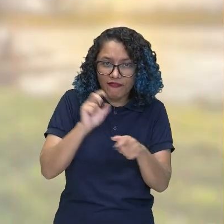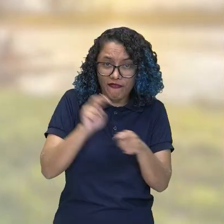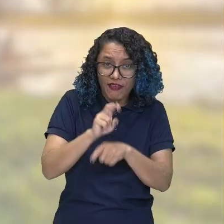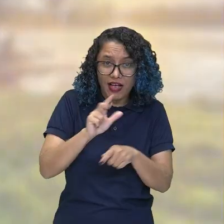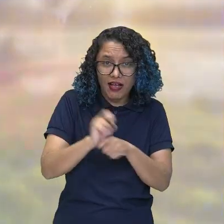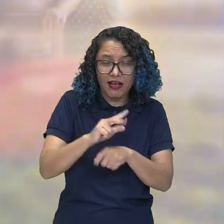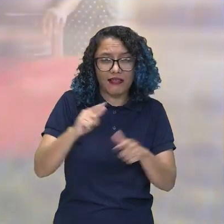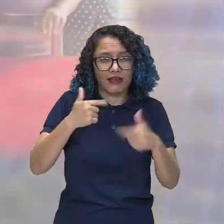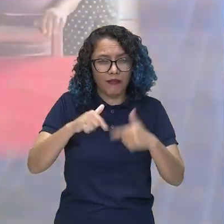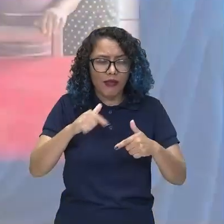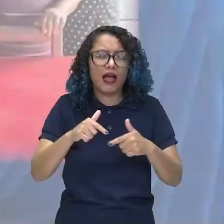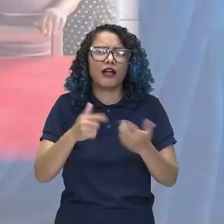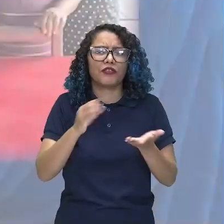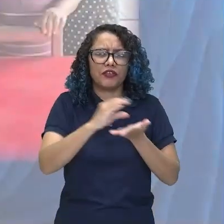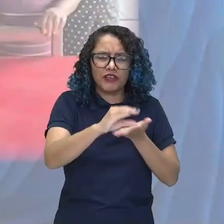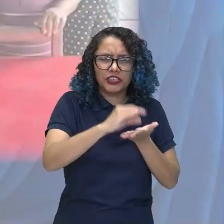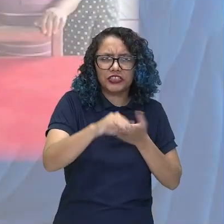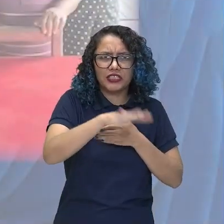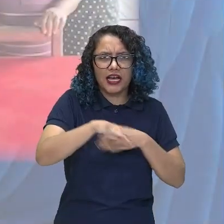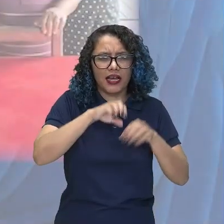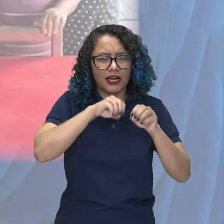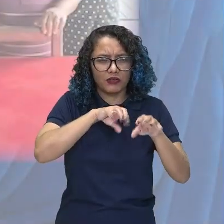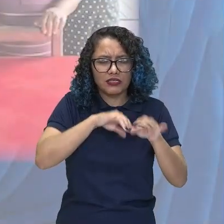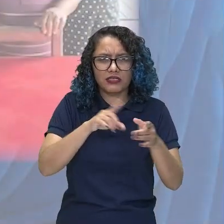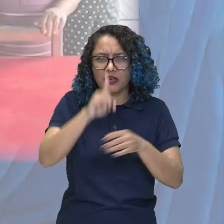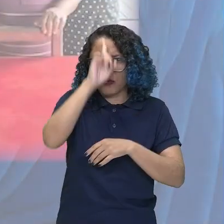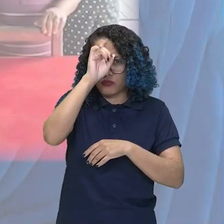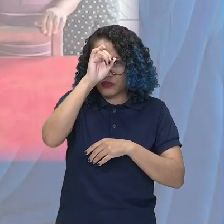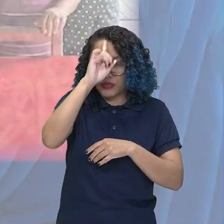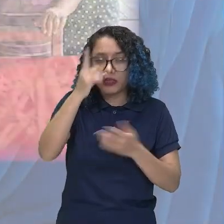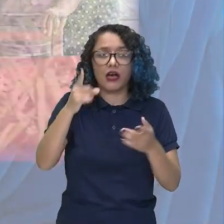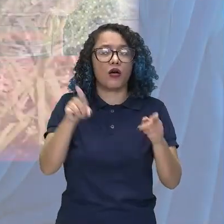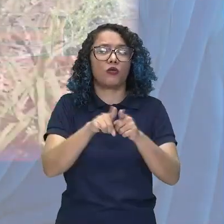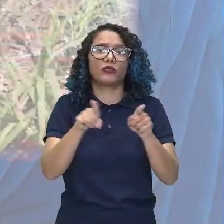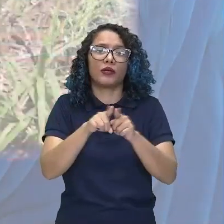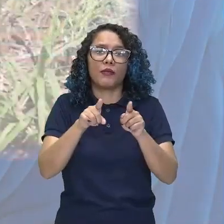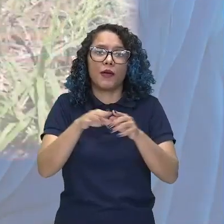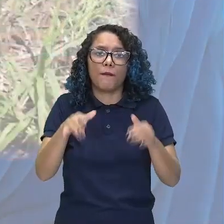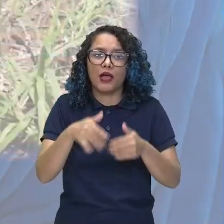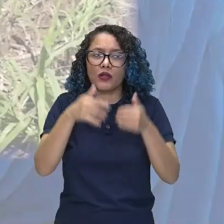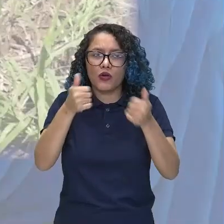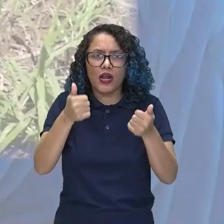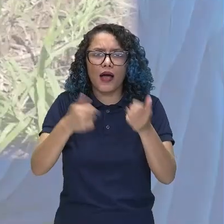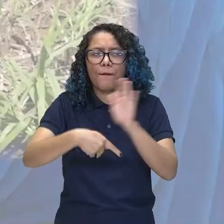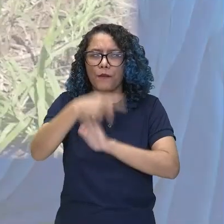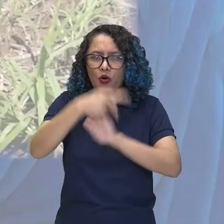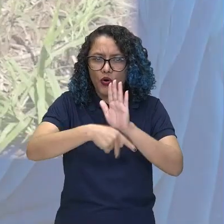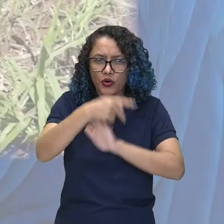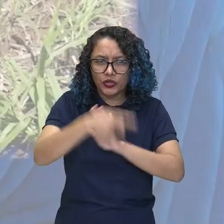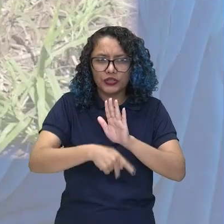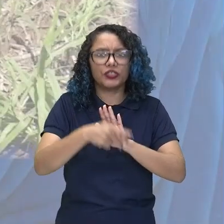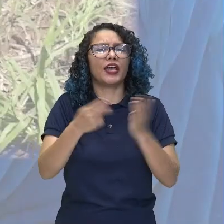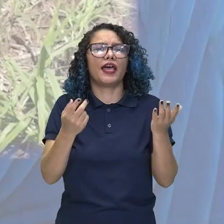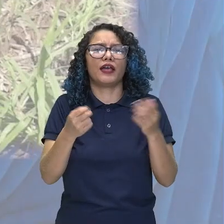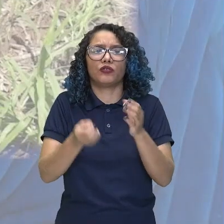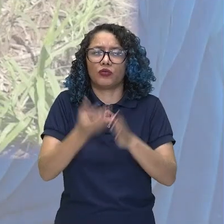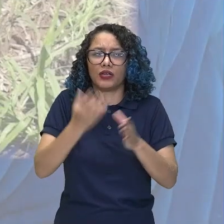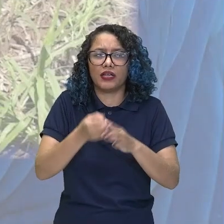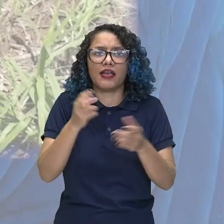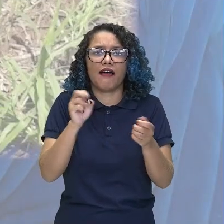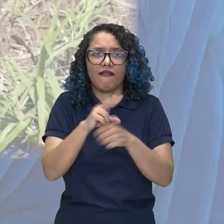sem igual em educação, em hospitais, melhorar os nossos programas e criar emprego para os